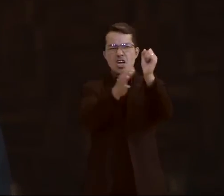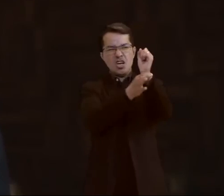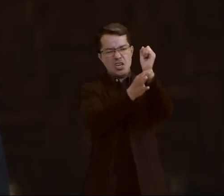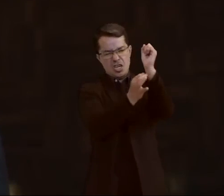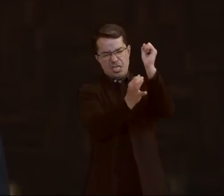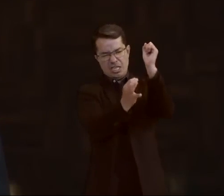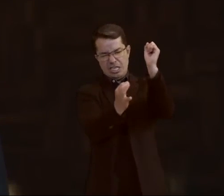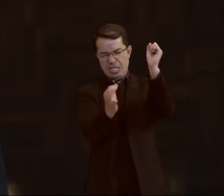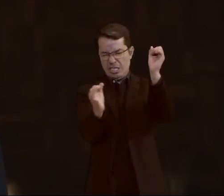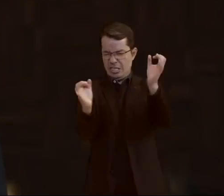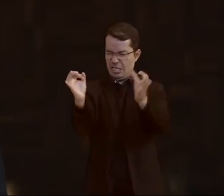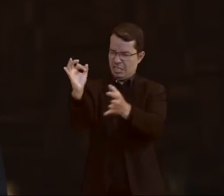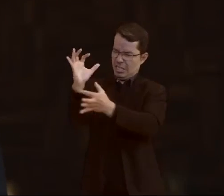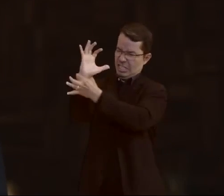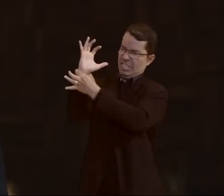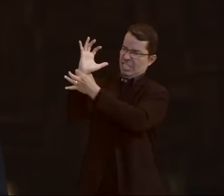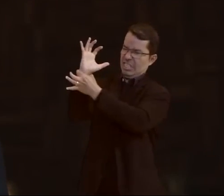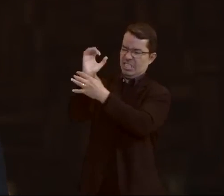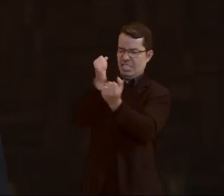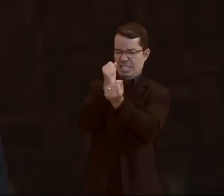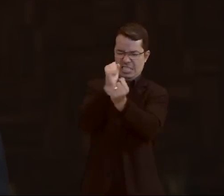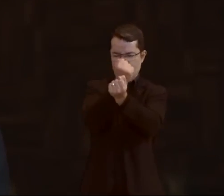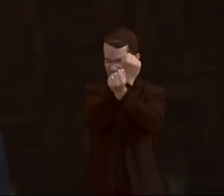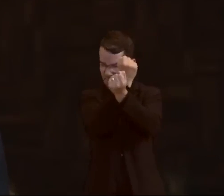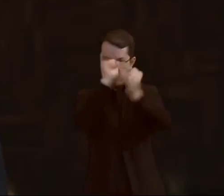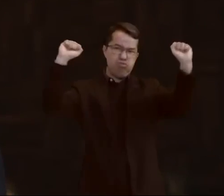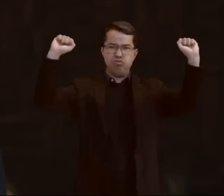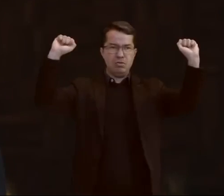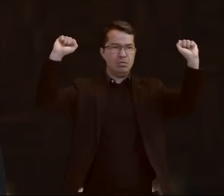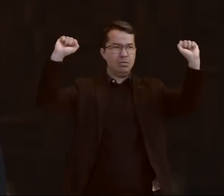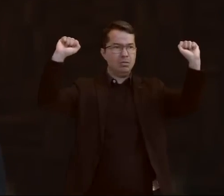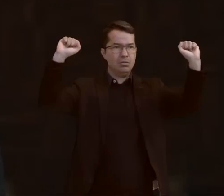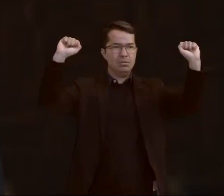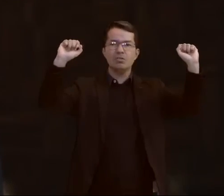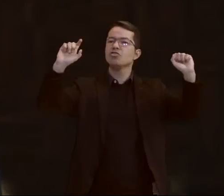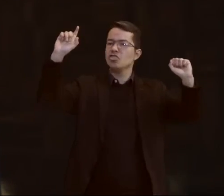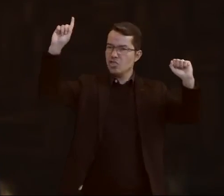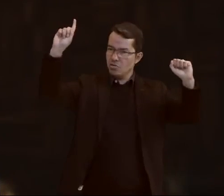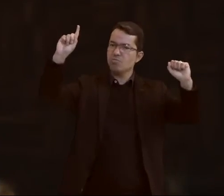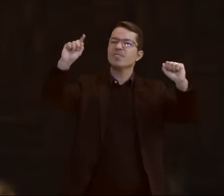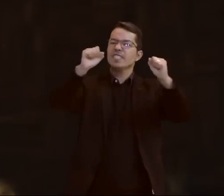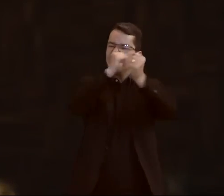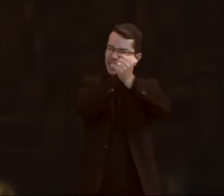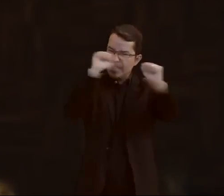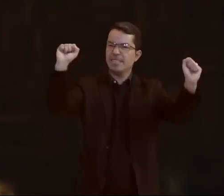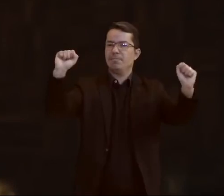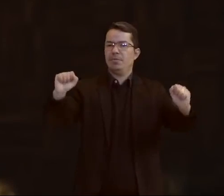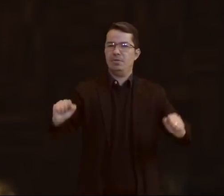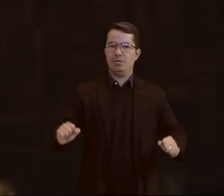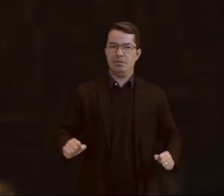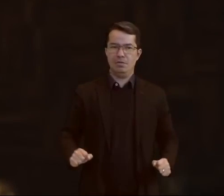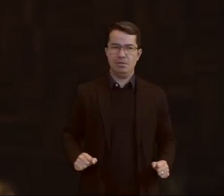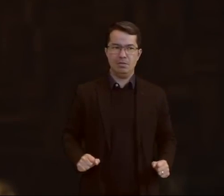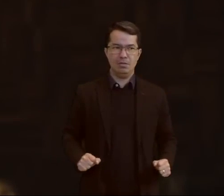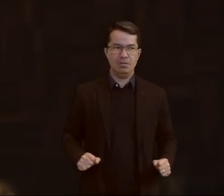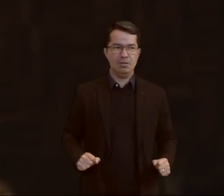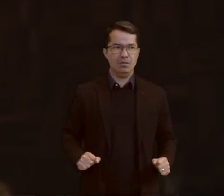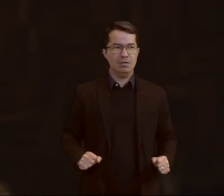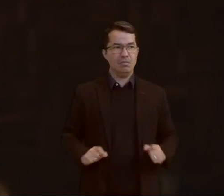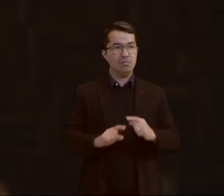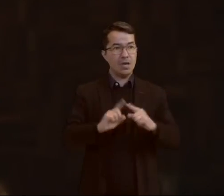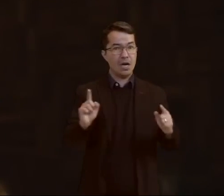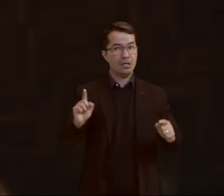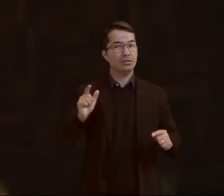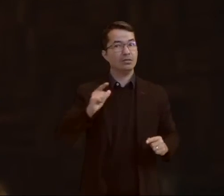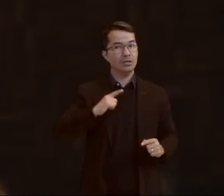as portas, Ele faz. Mas precisa ter coragem de pegar as pedrinhas e enfrentar o gigante.